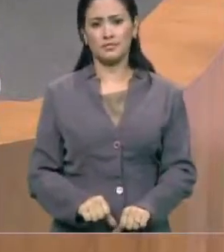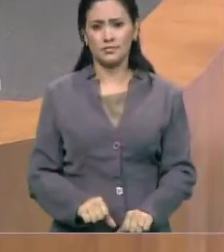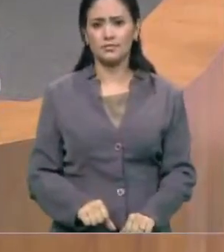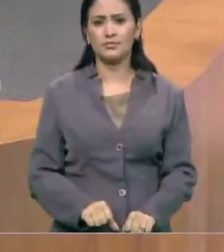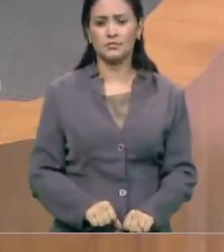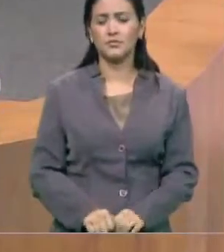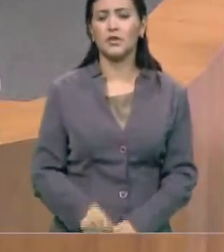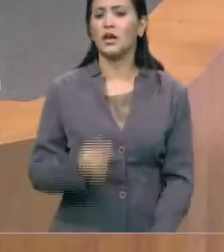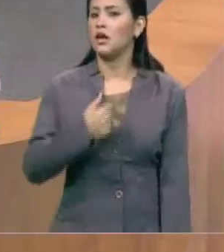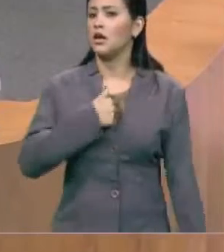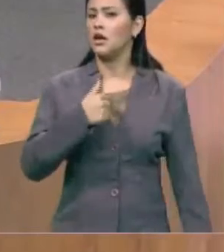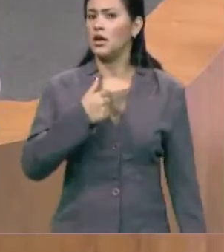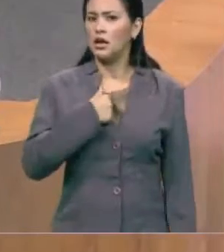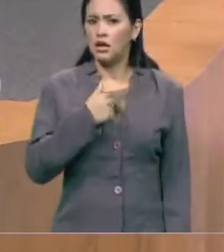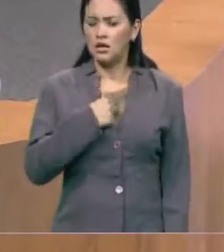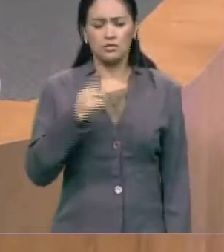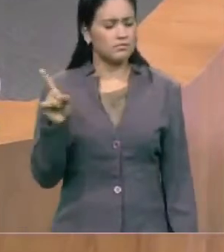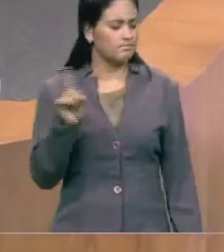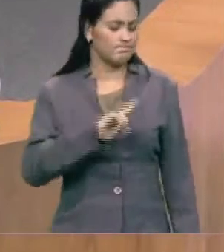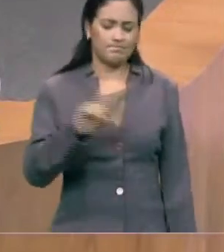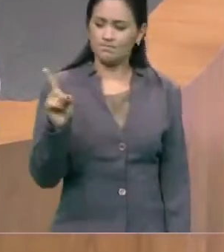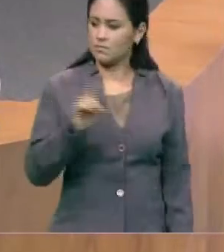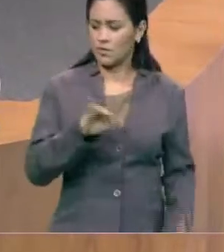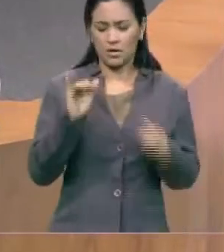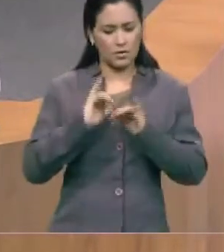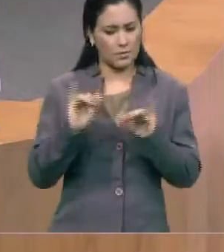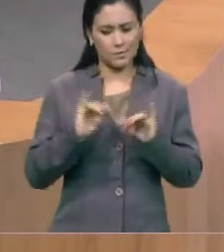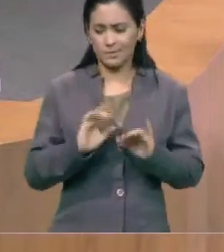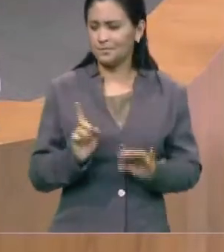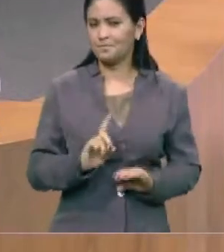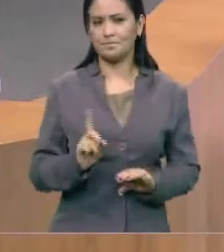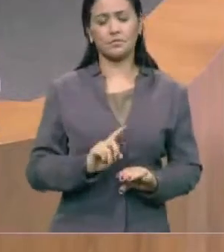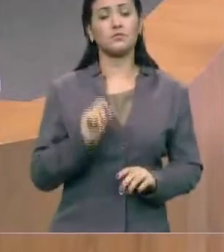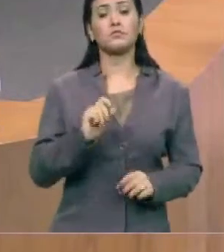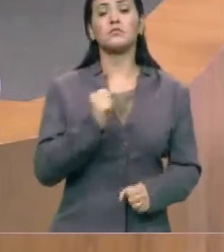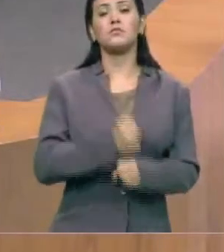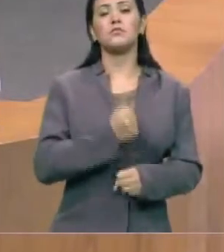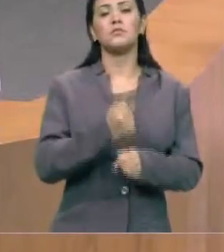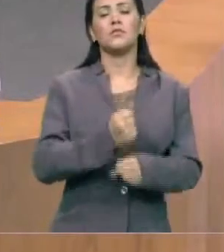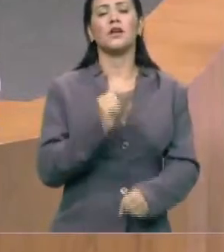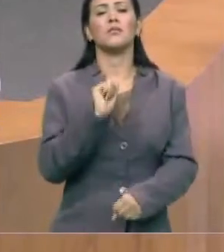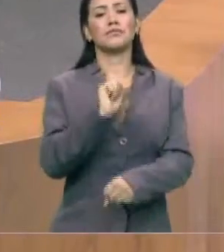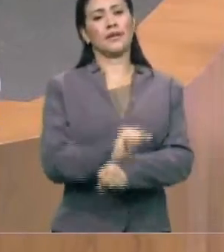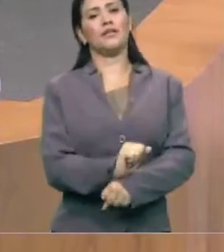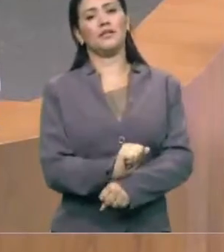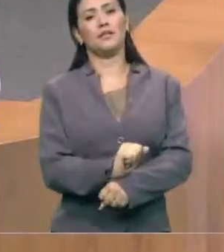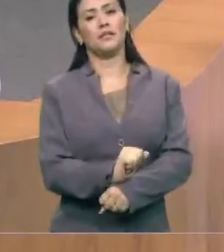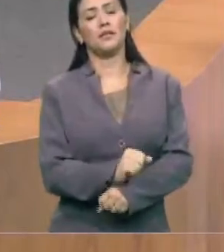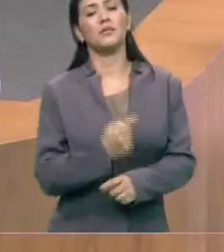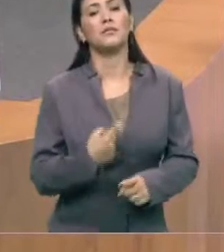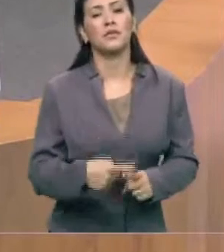eu falei que a paralisação, que o problema hoje das obras não serem concluídas,